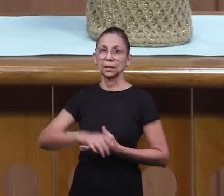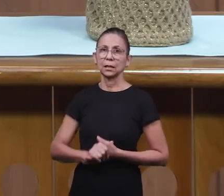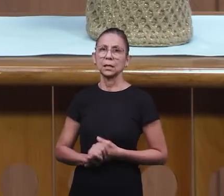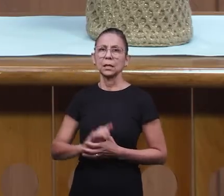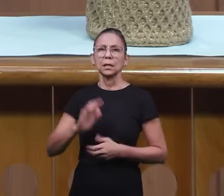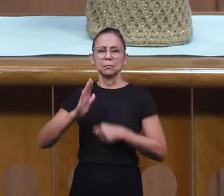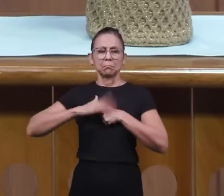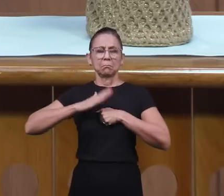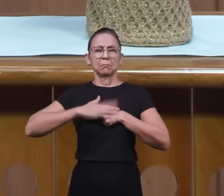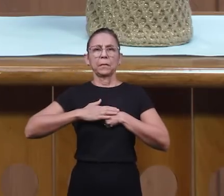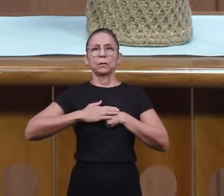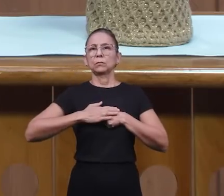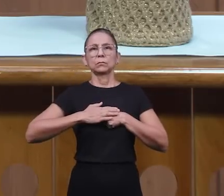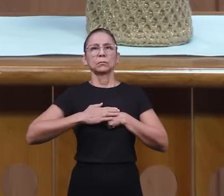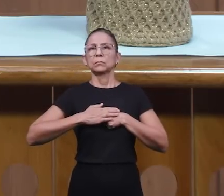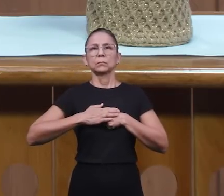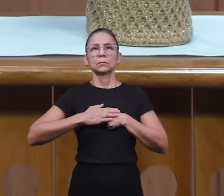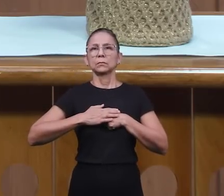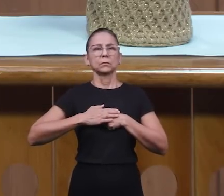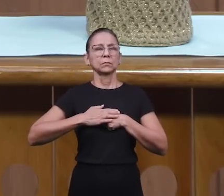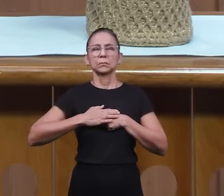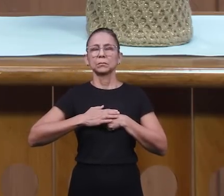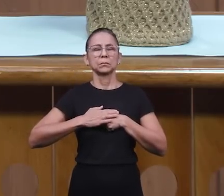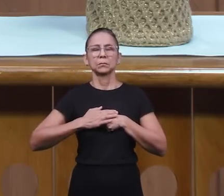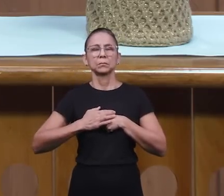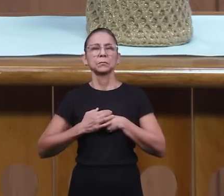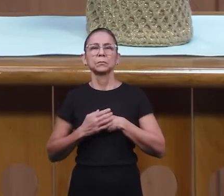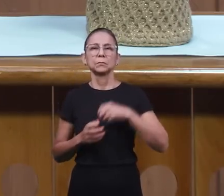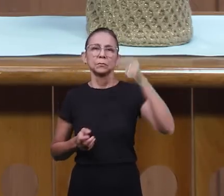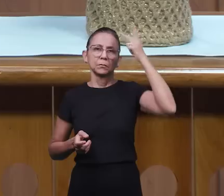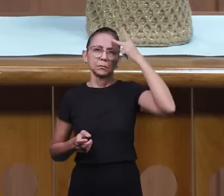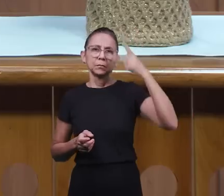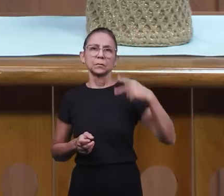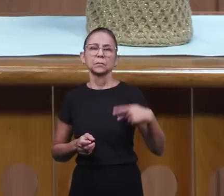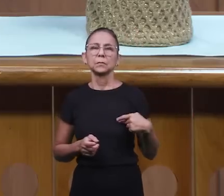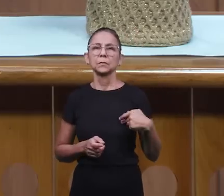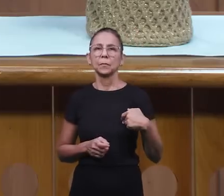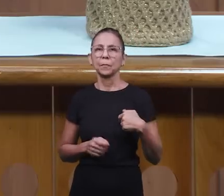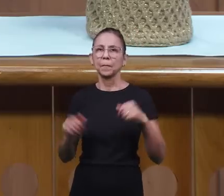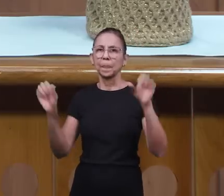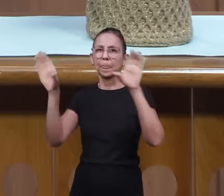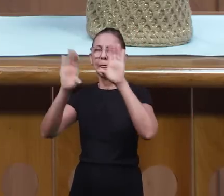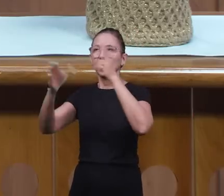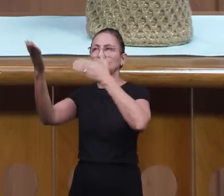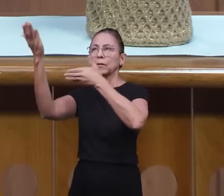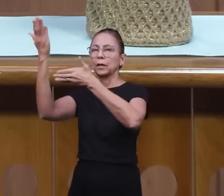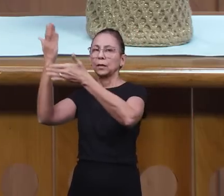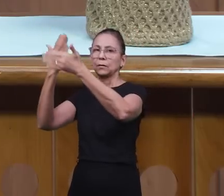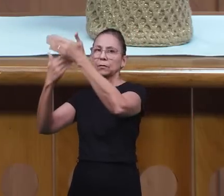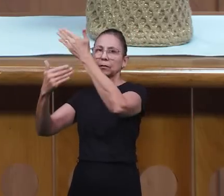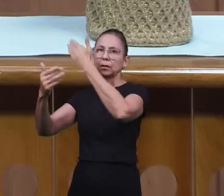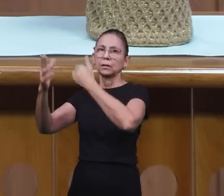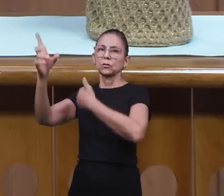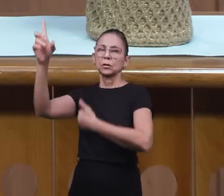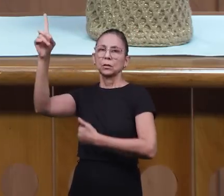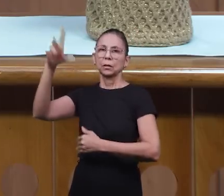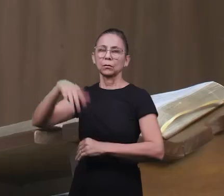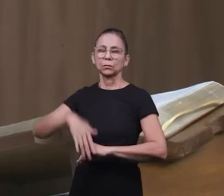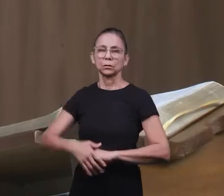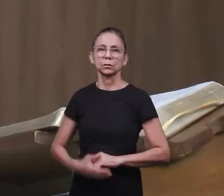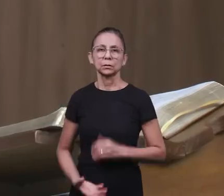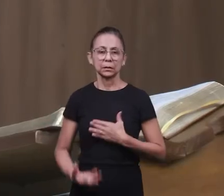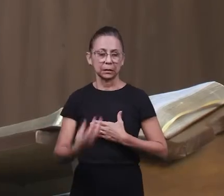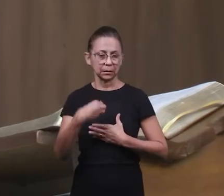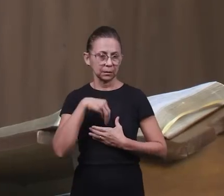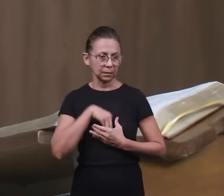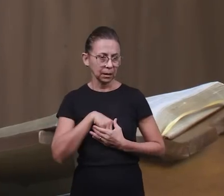nós geramos a partir de nós mesmos, mas é algo que é gerado pelo Senhor em nossas vidas.